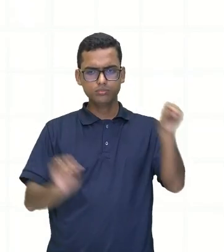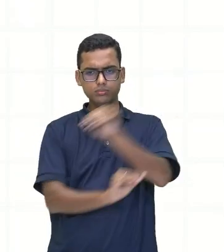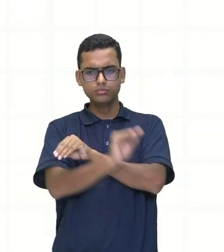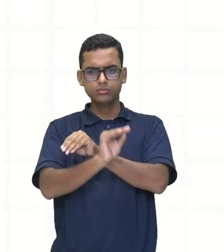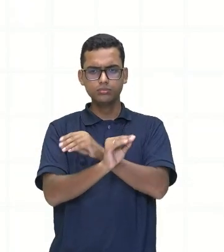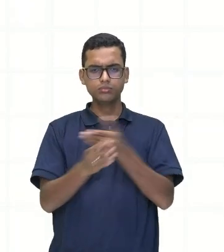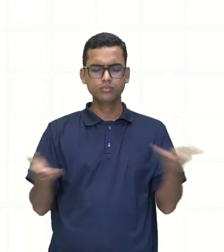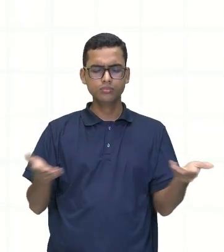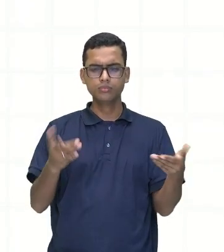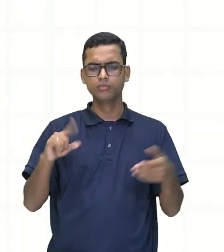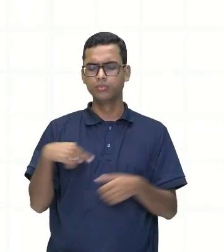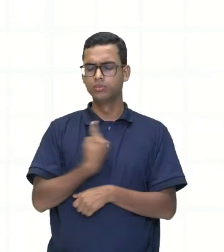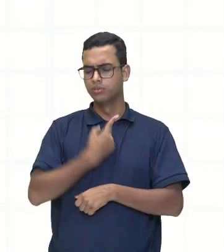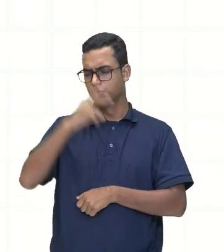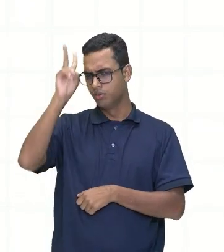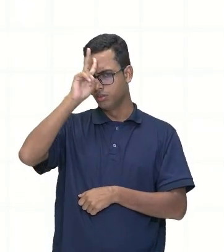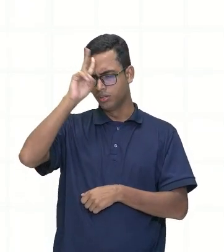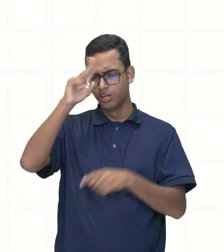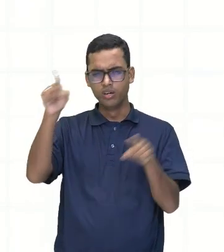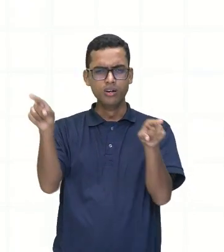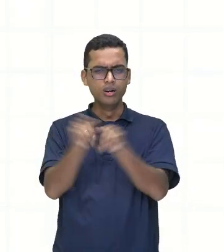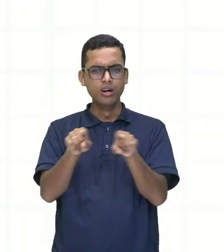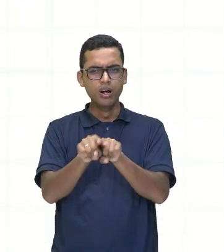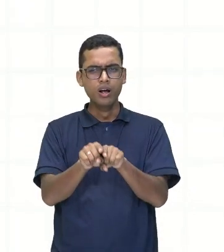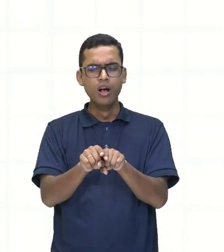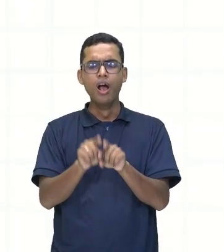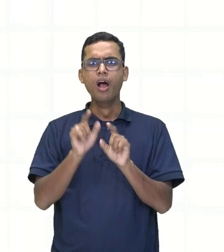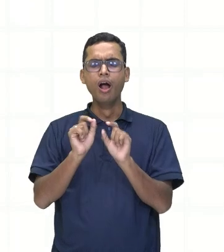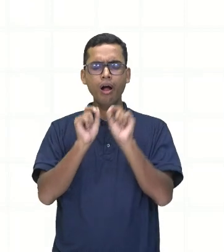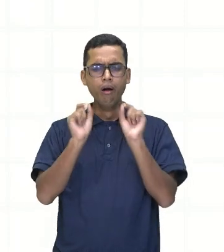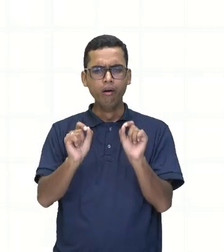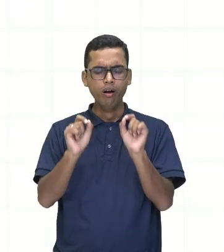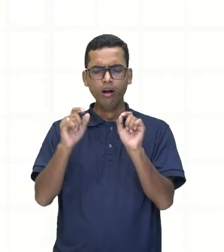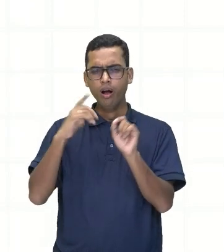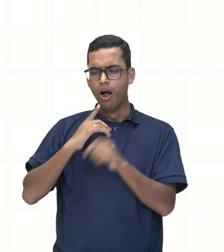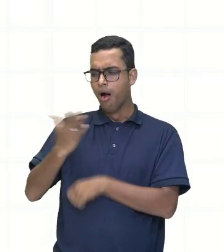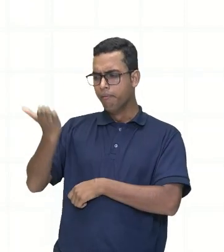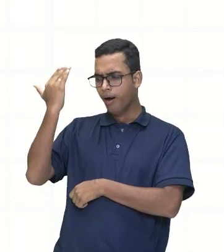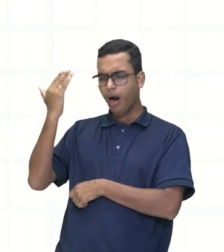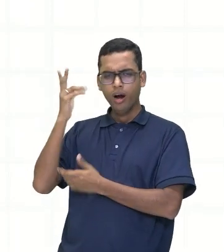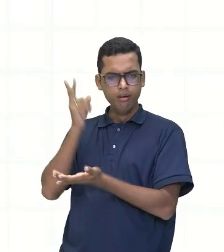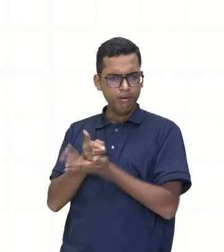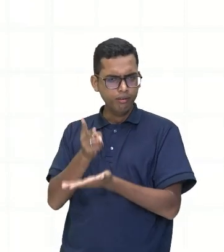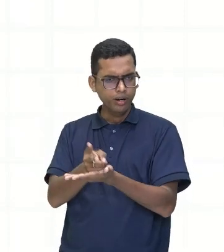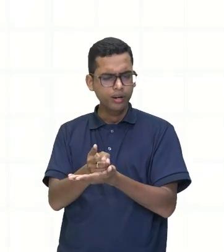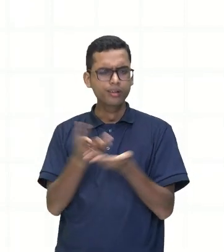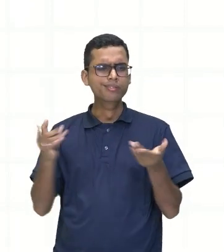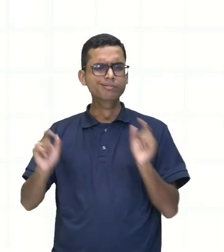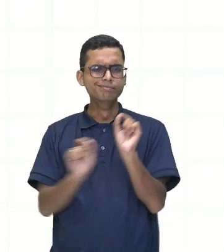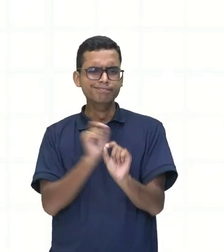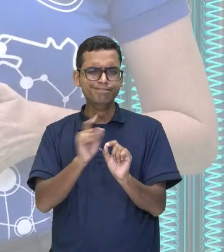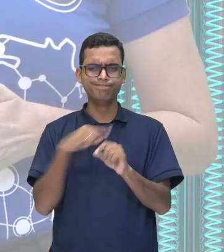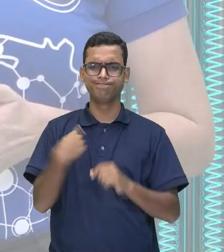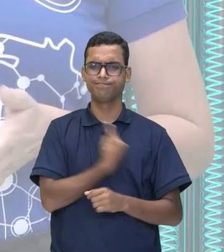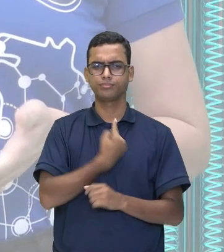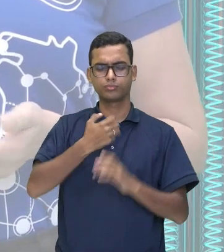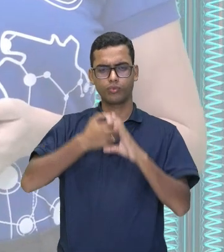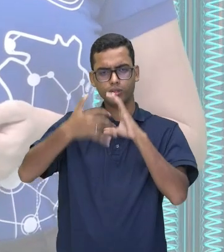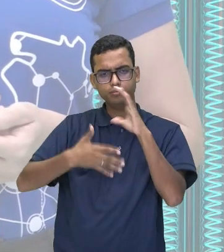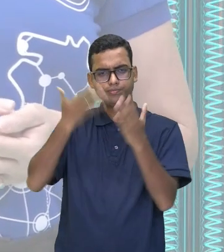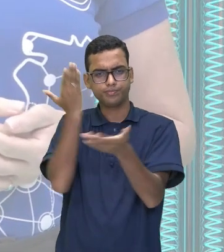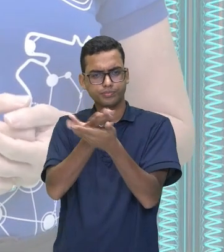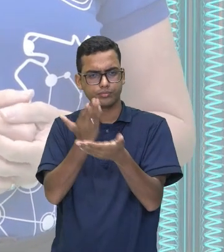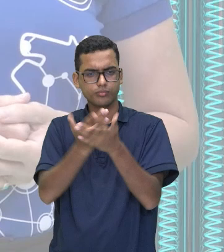reforçar um pouquinho, né, do que vocês viram a respeito do simple past, do past continuous, Vamos ver algumas diferenças